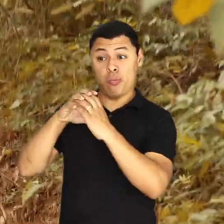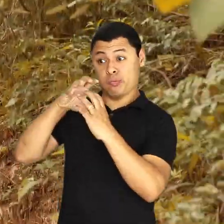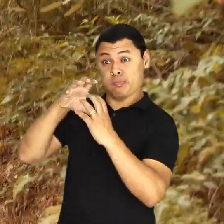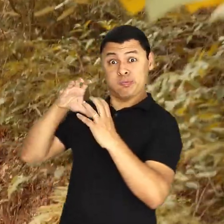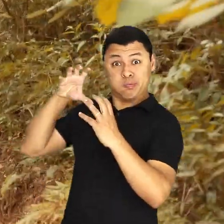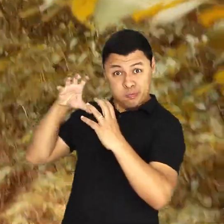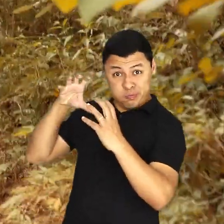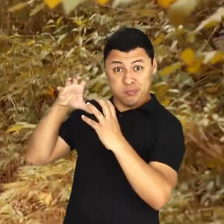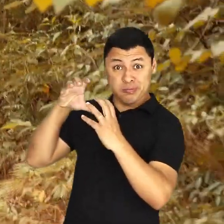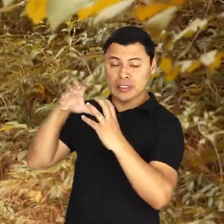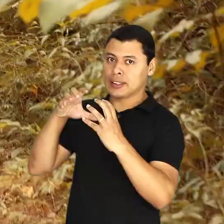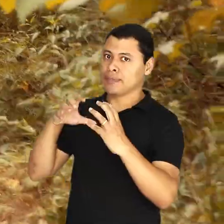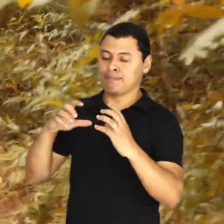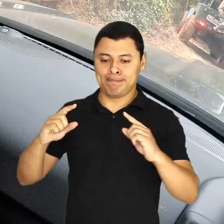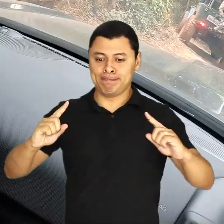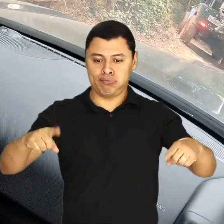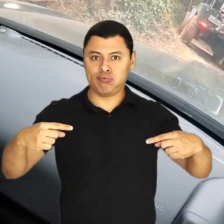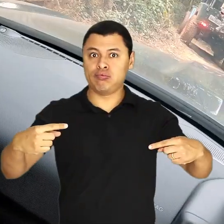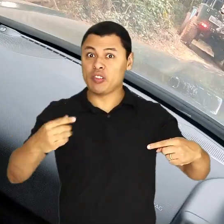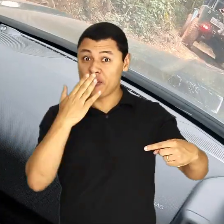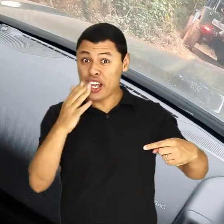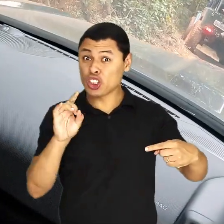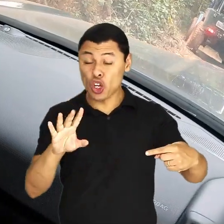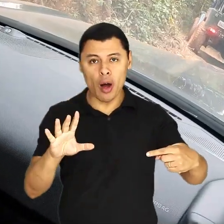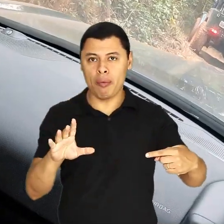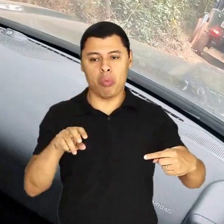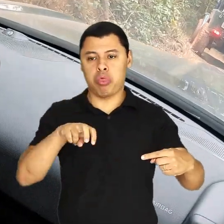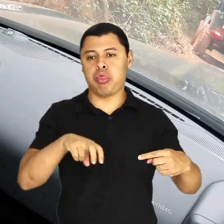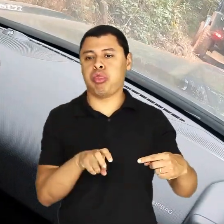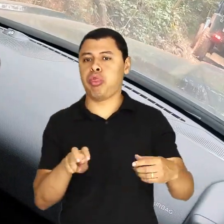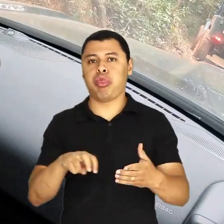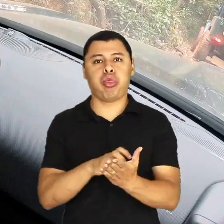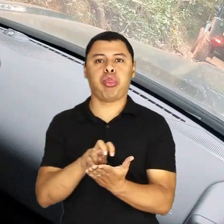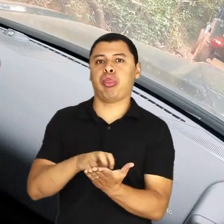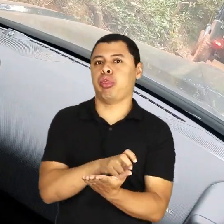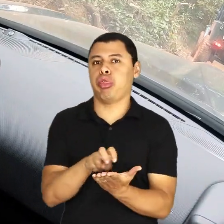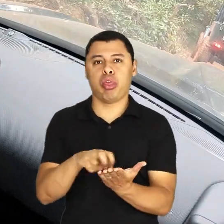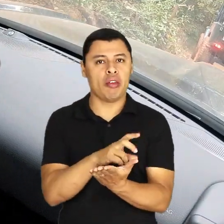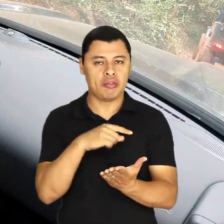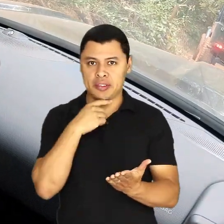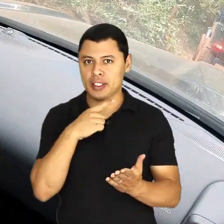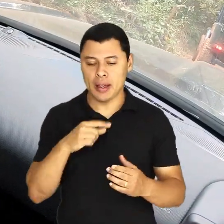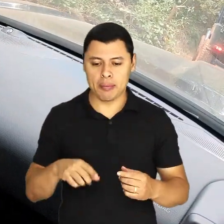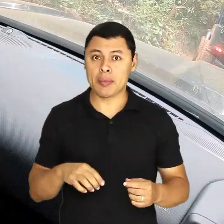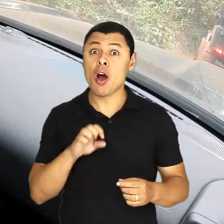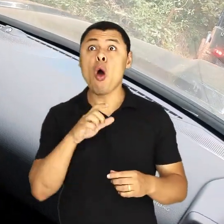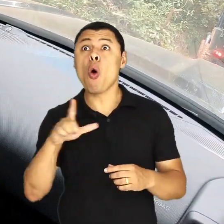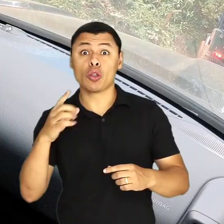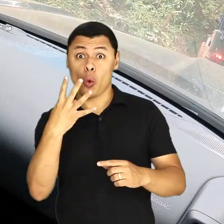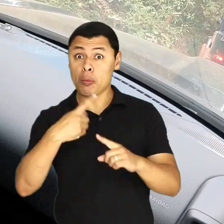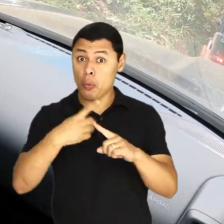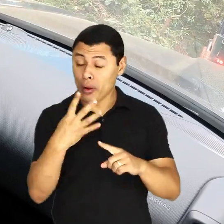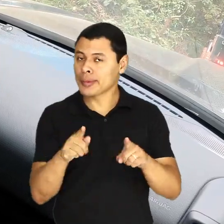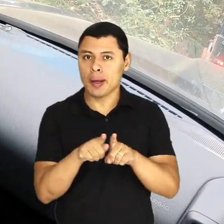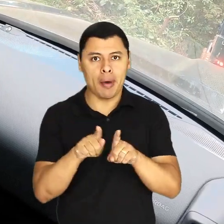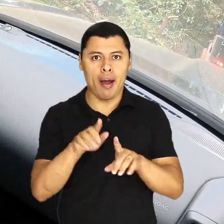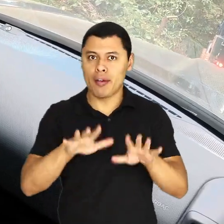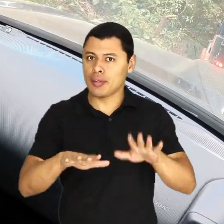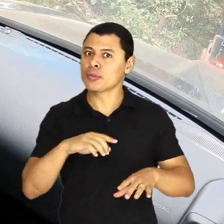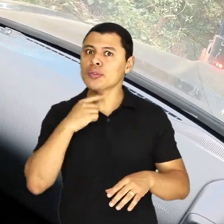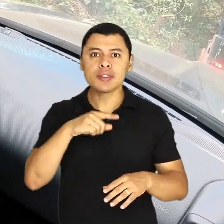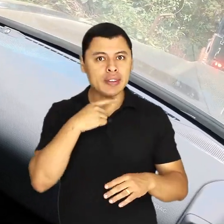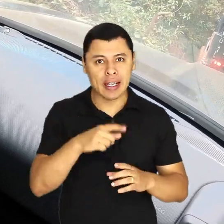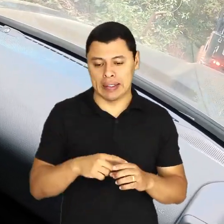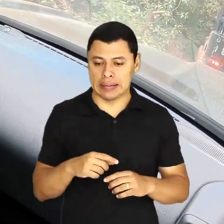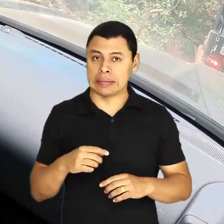simples, ó. Aqui agora o diferencial traseiro entrou em ação da GKN, e isso é uma coisa muito interessante, porque se no on-road,